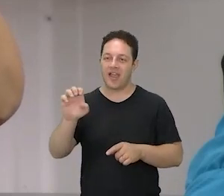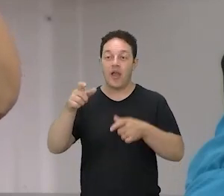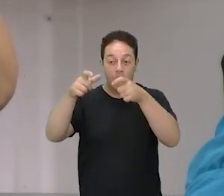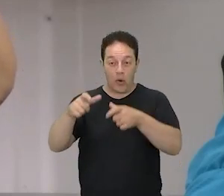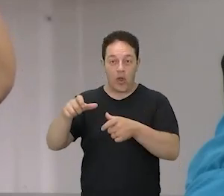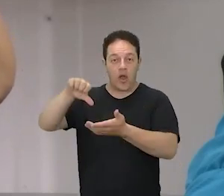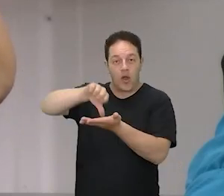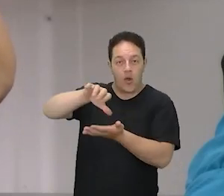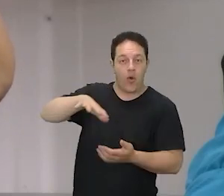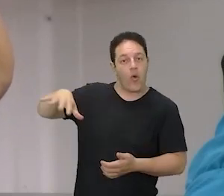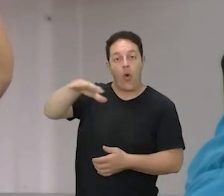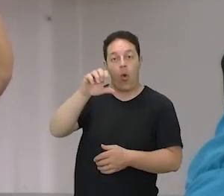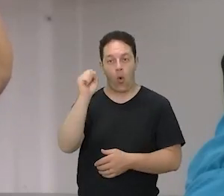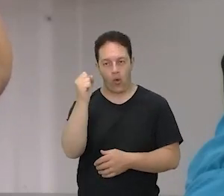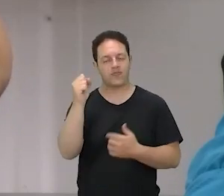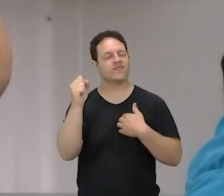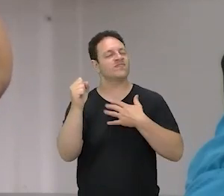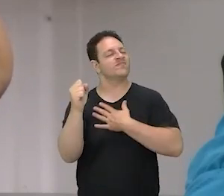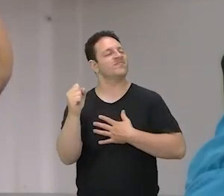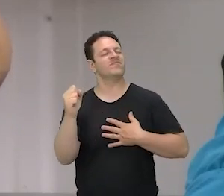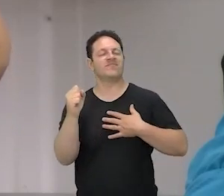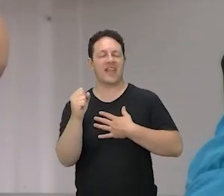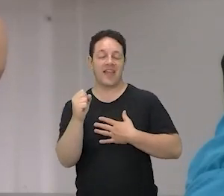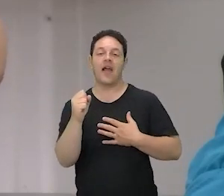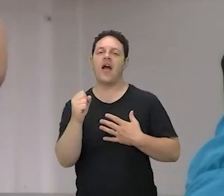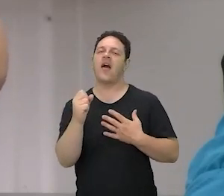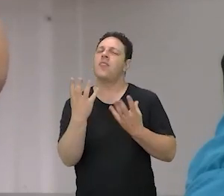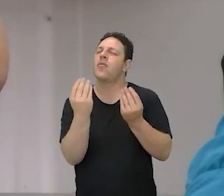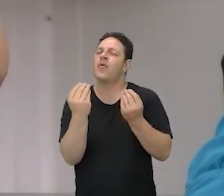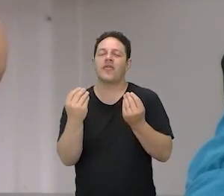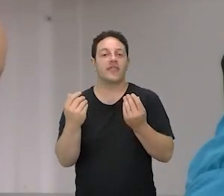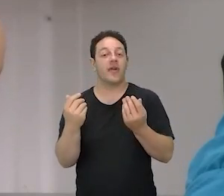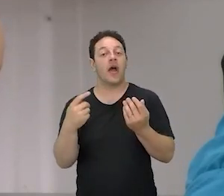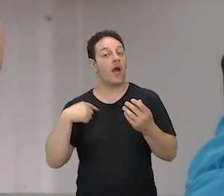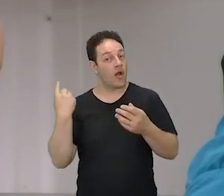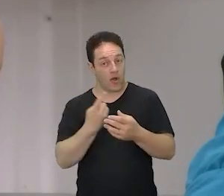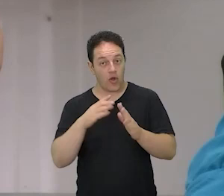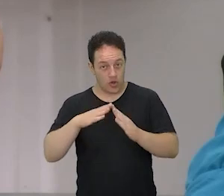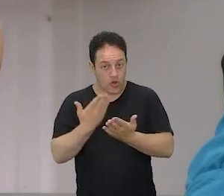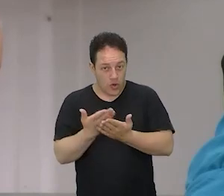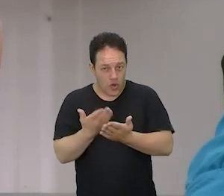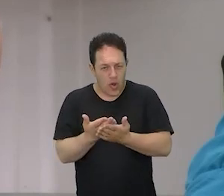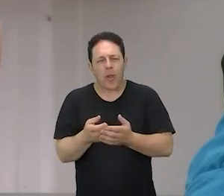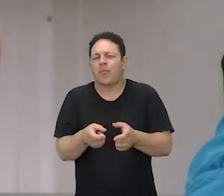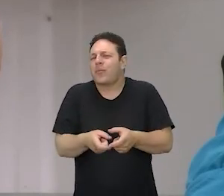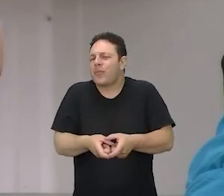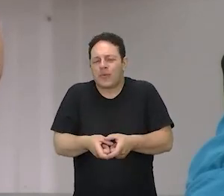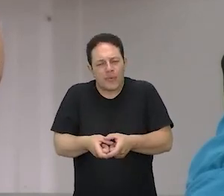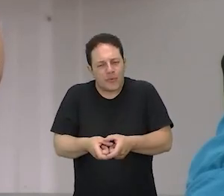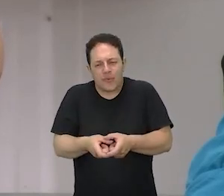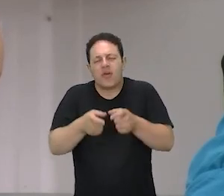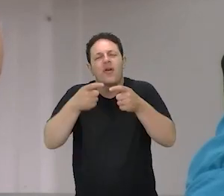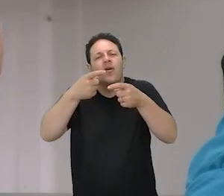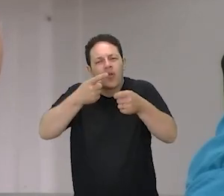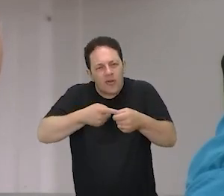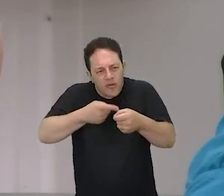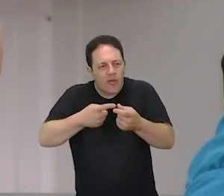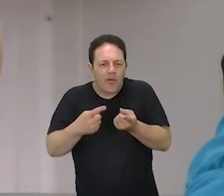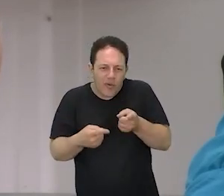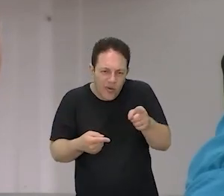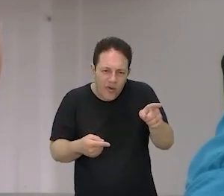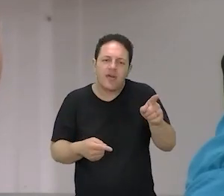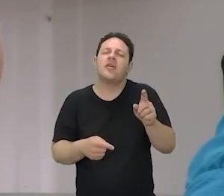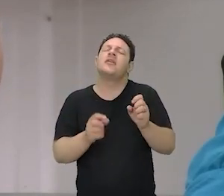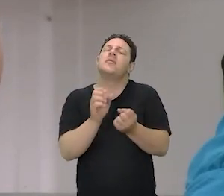8. É um prazer imenso estar aqui. Nós que somos uma escola pequena, lá no interior, que por